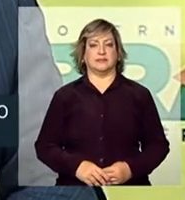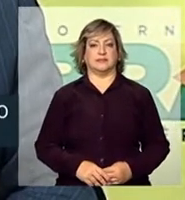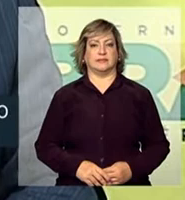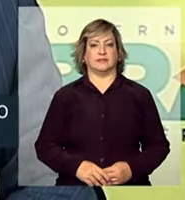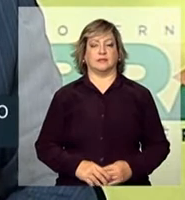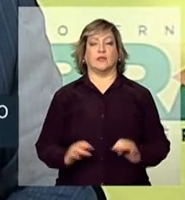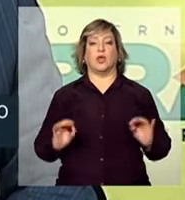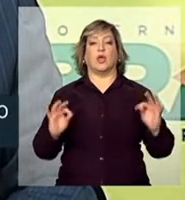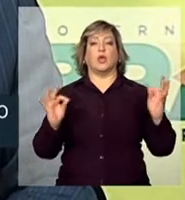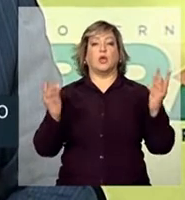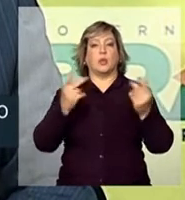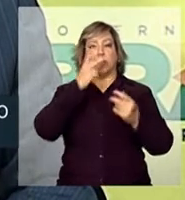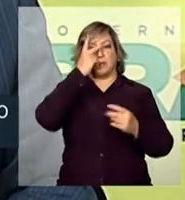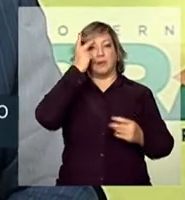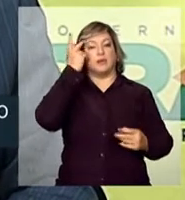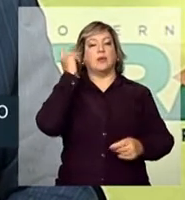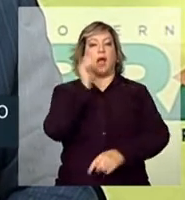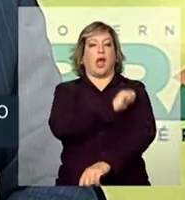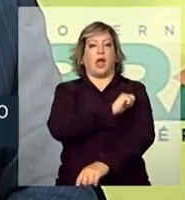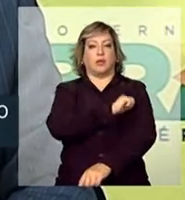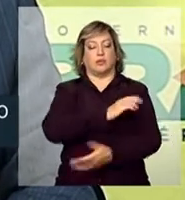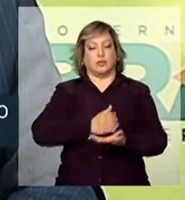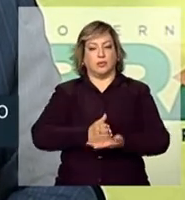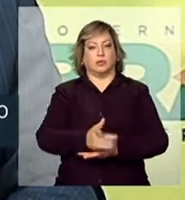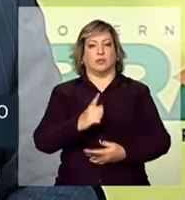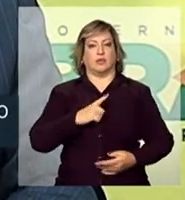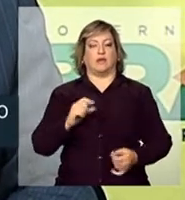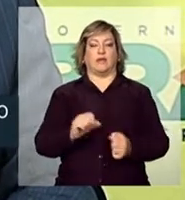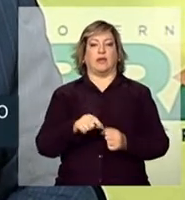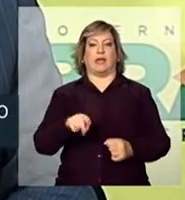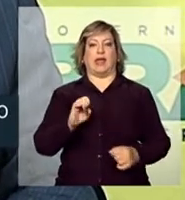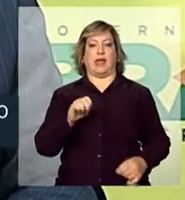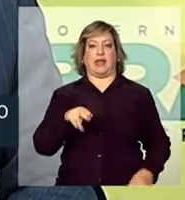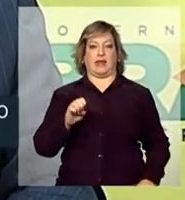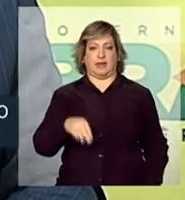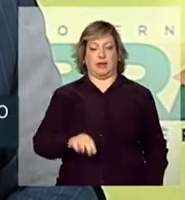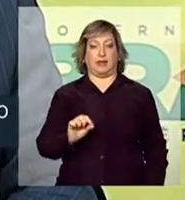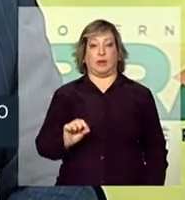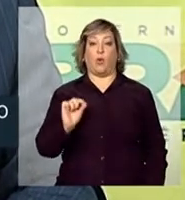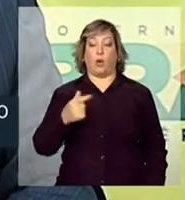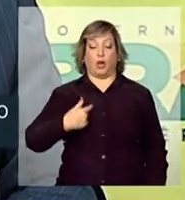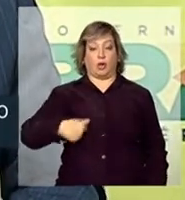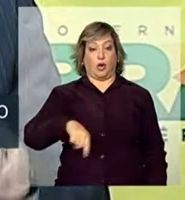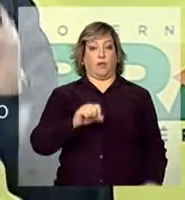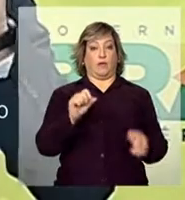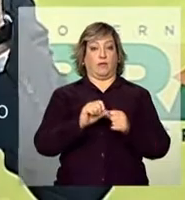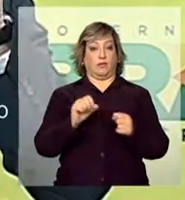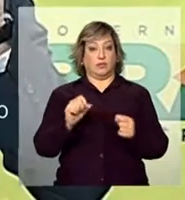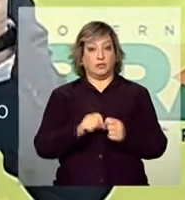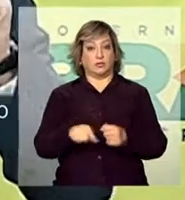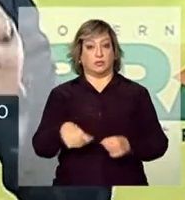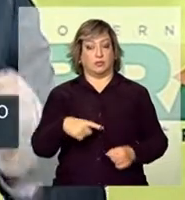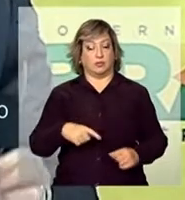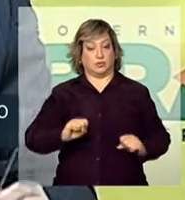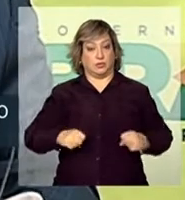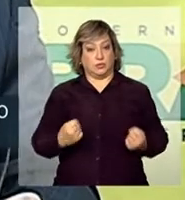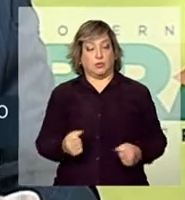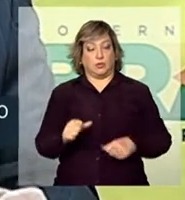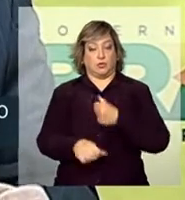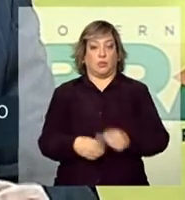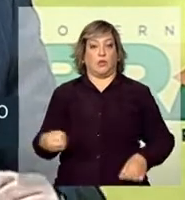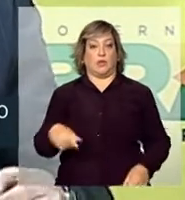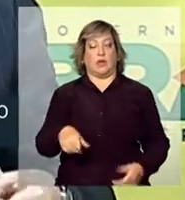Ah tá todos os alunos que estão concluindo o caminho para fazer o Enem o que a nossa reestruturação do ensino médio que é o maior desafio